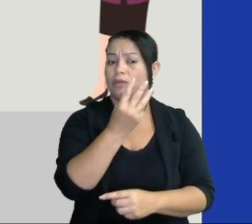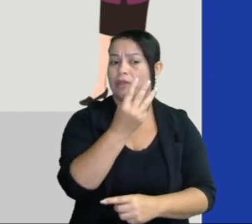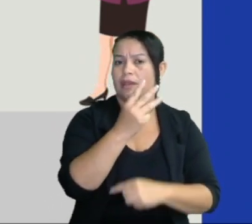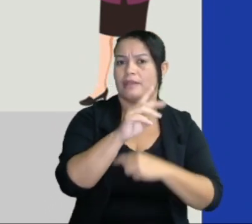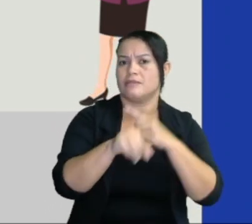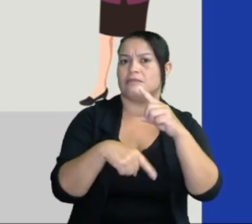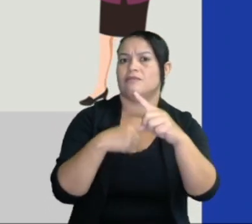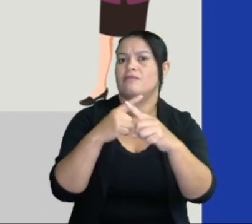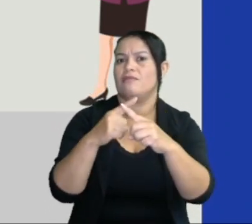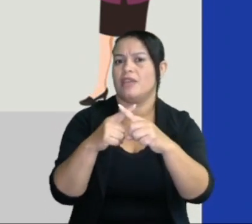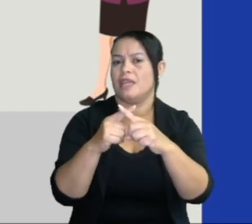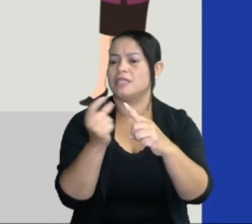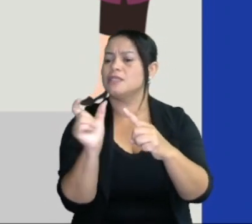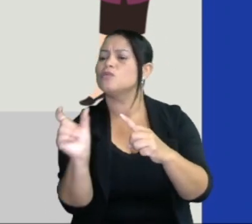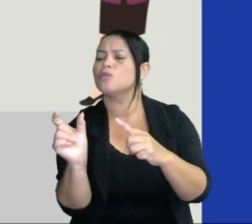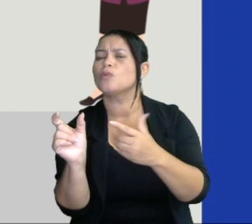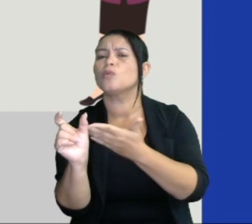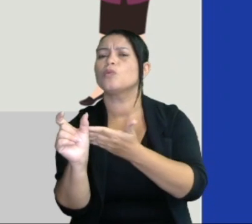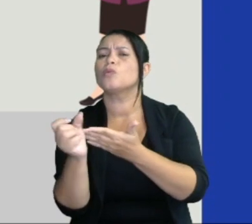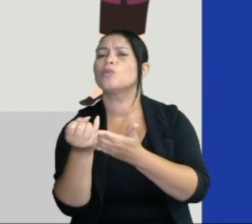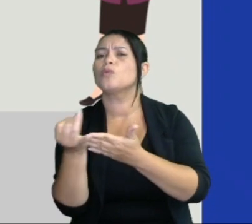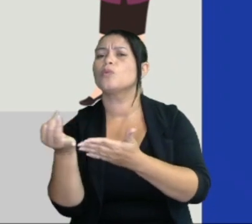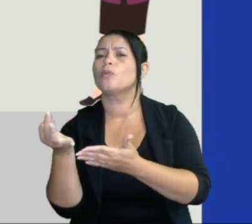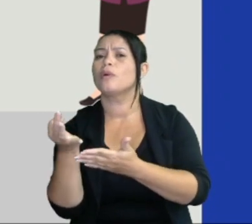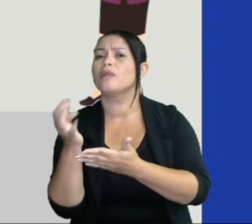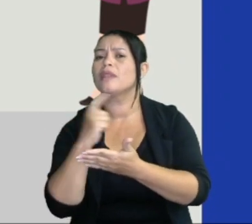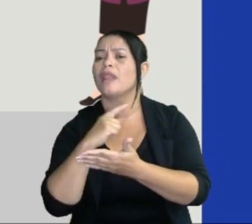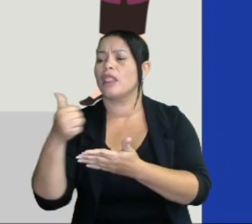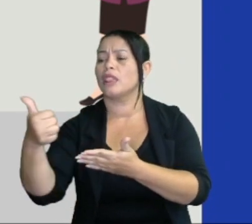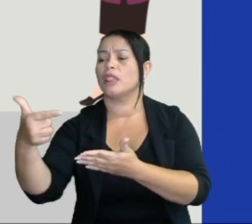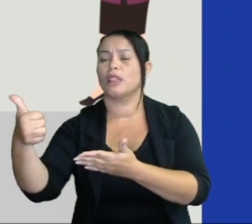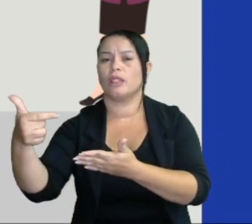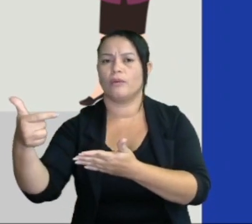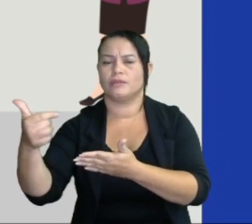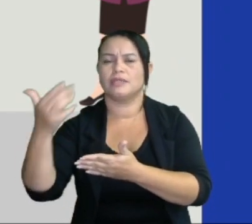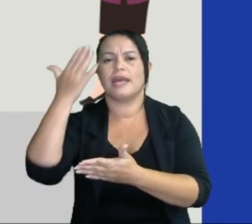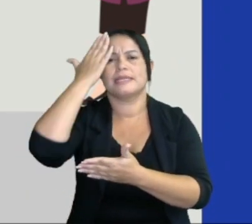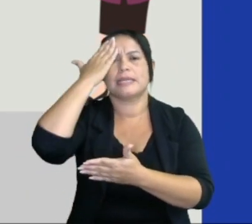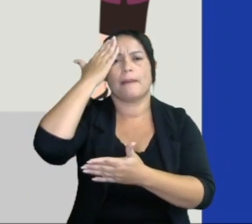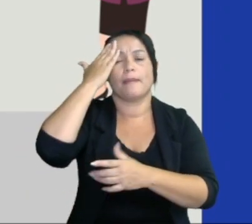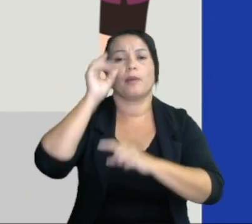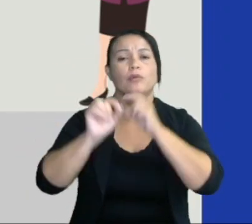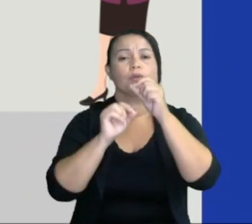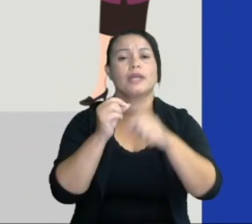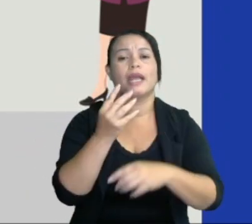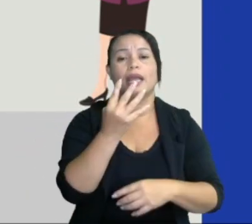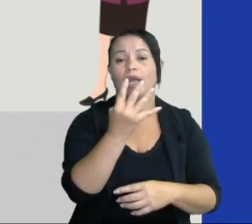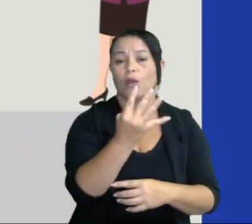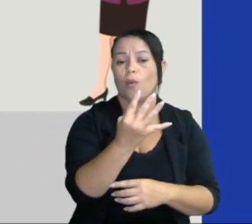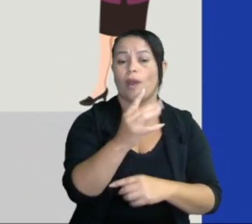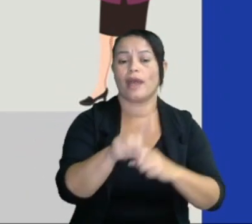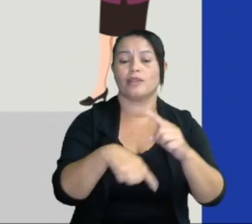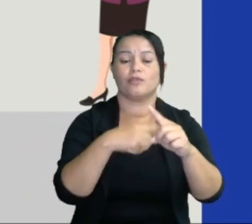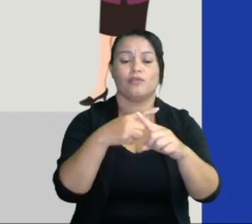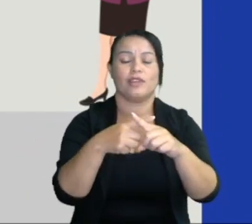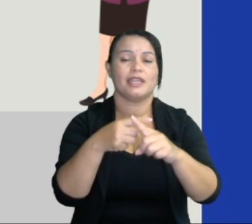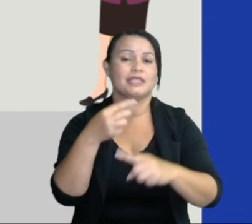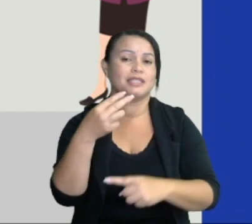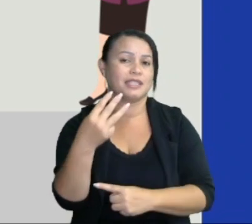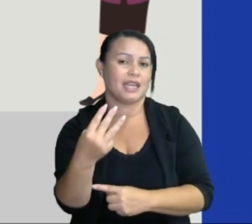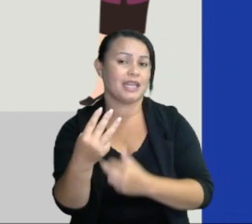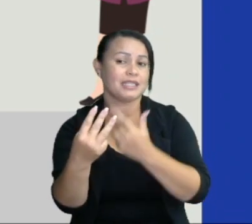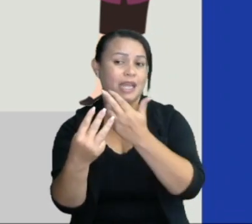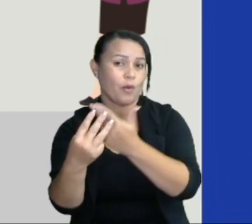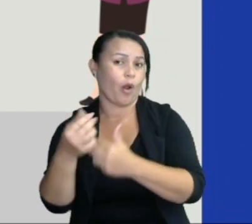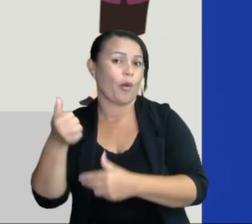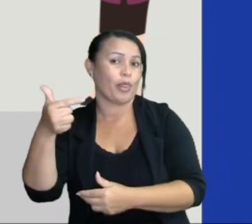vezes, certo? Dê um total de 12. Sabemos que 4 vezes 3